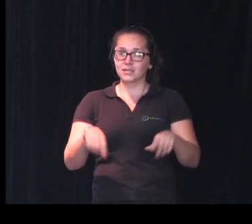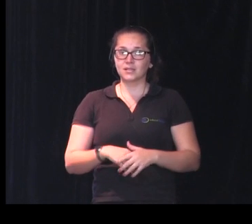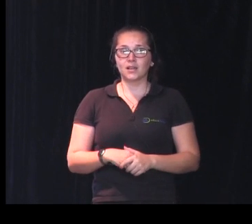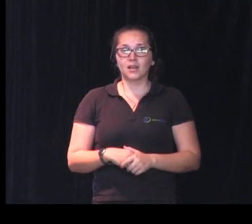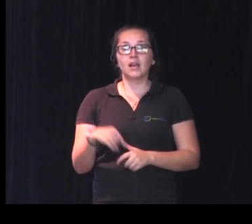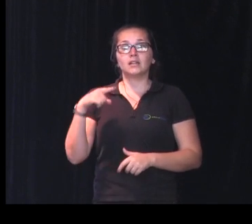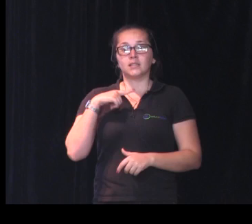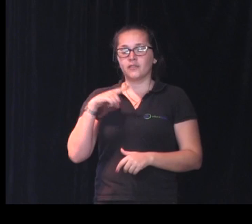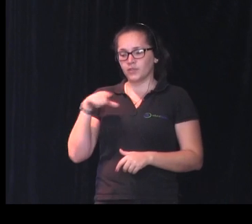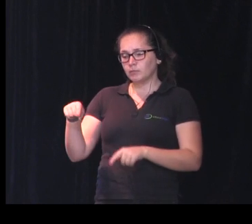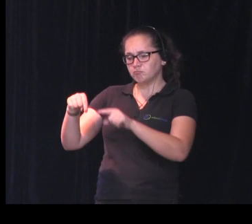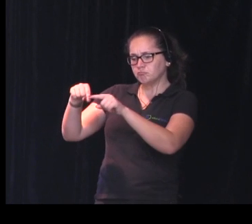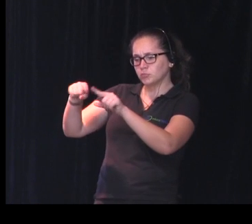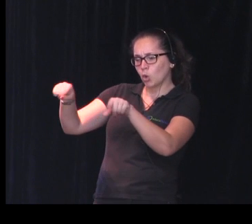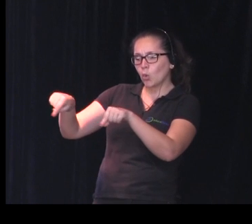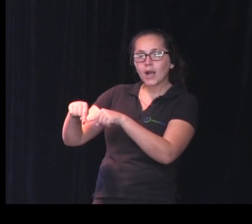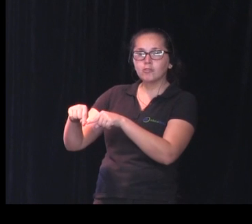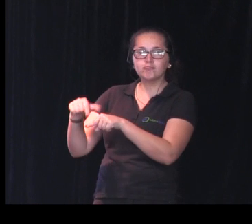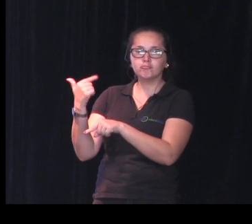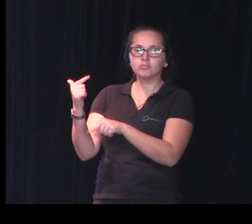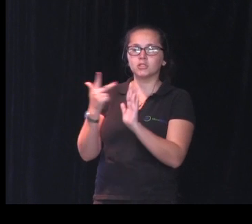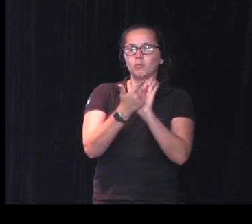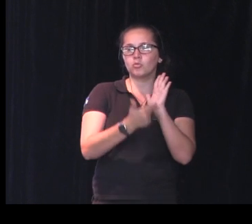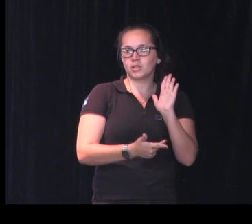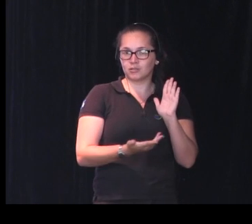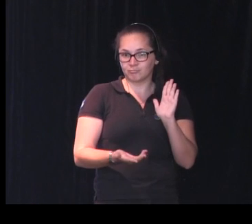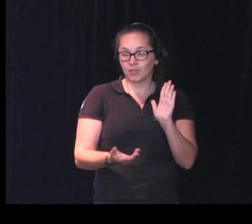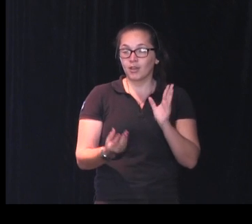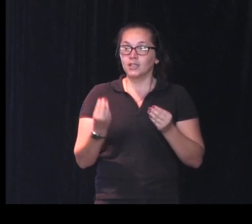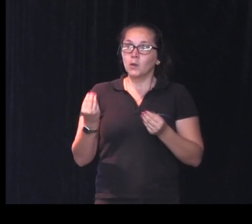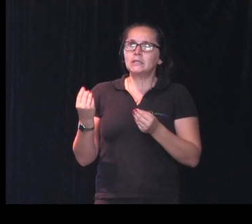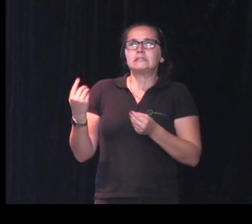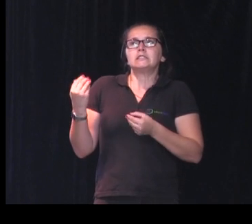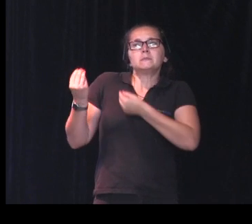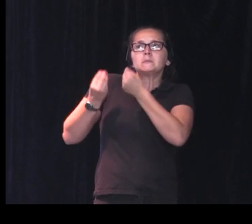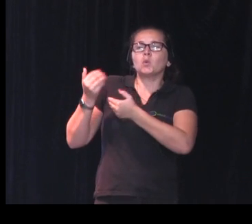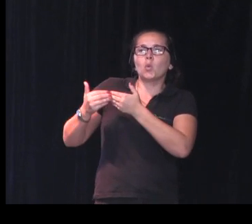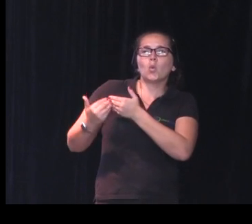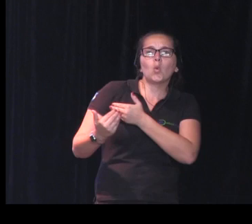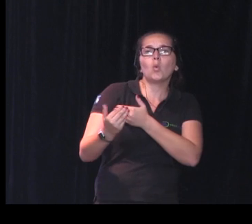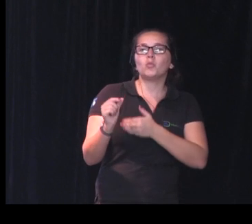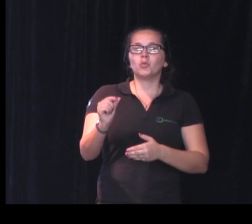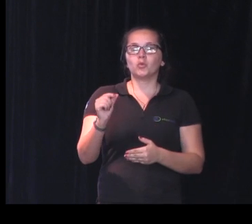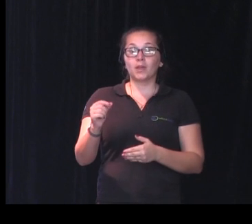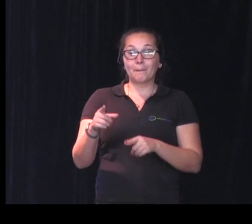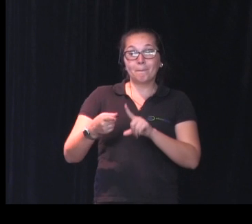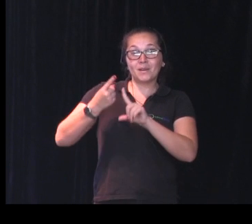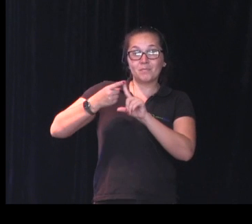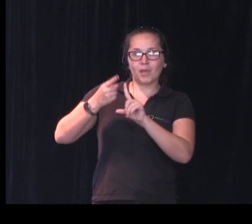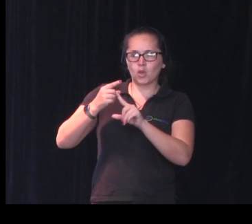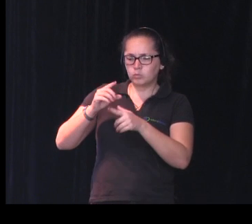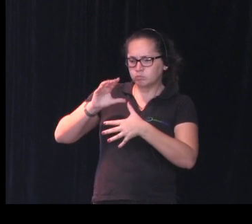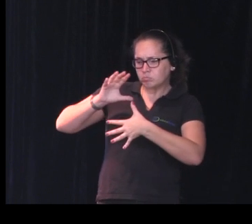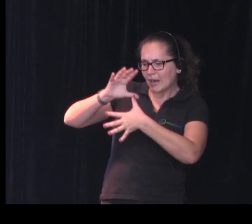entanto, tendo o local, não tínhamos um projeto, então partimos